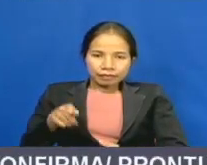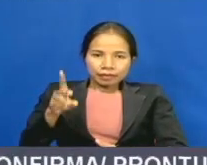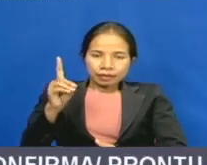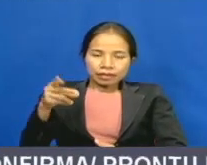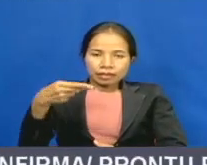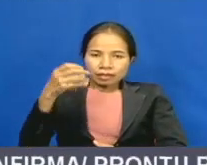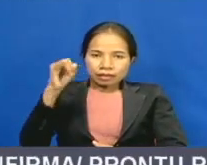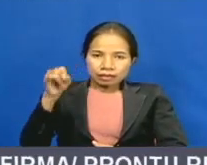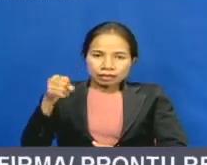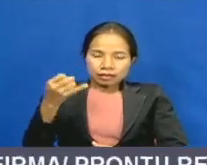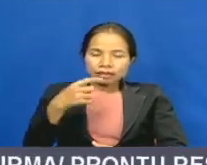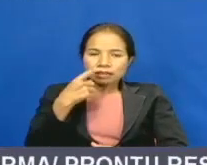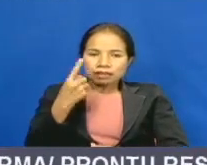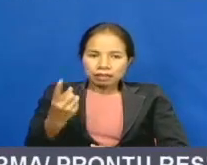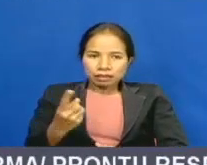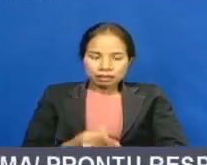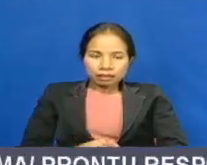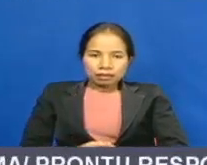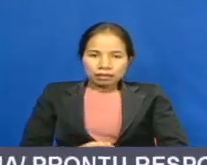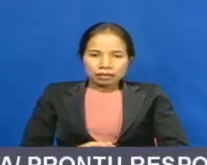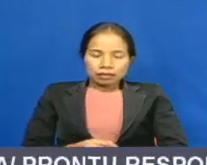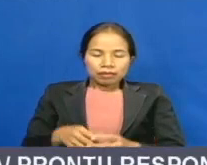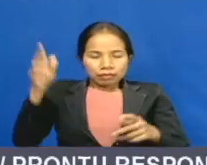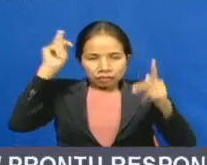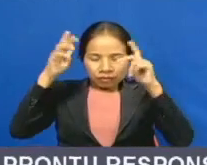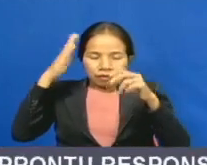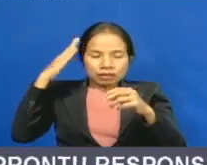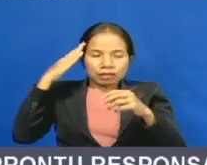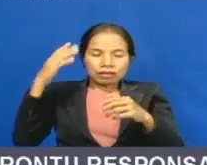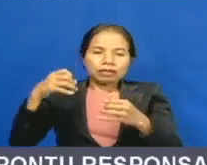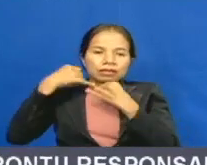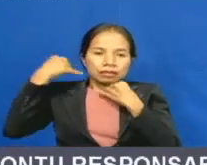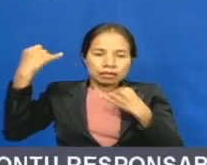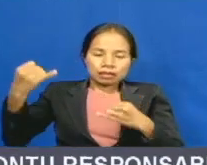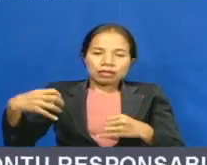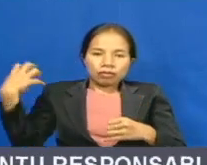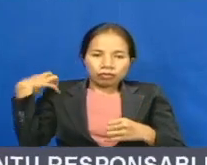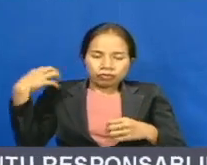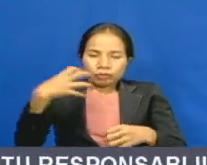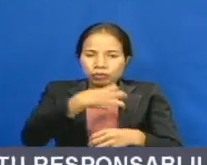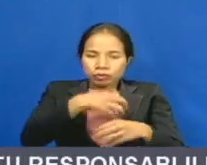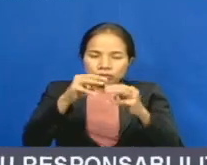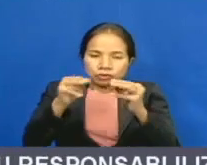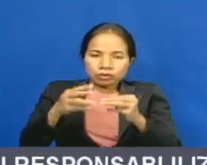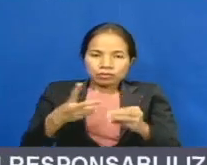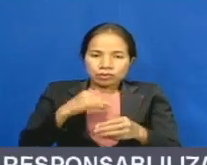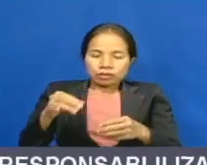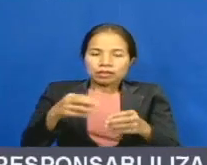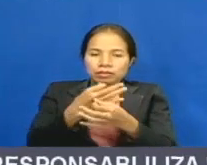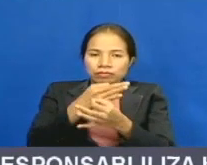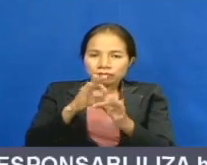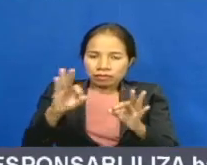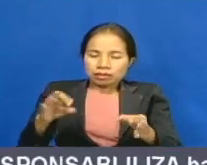Procurador Geral da República afirma caso desconfia Taraan e a cela polícia município dele se finaliza